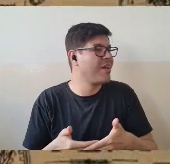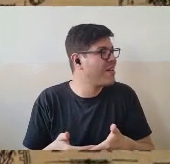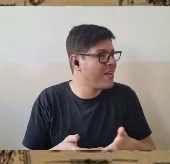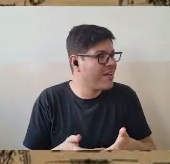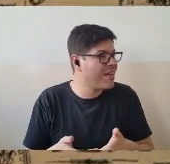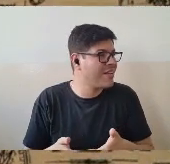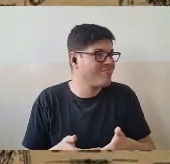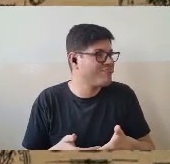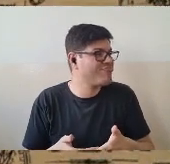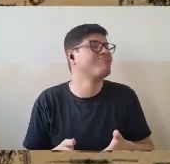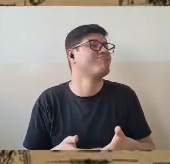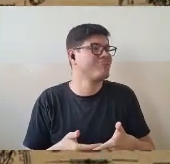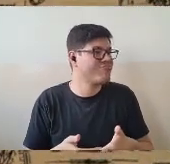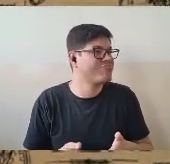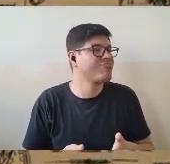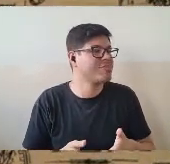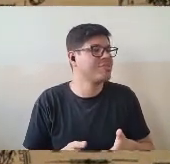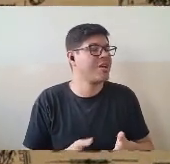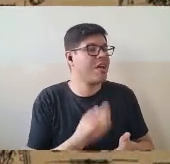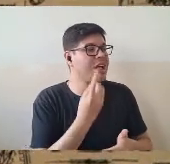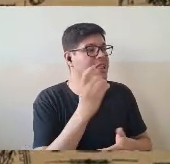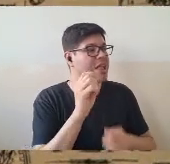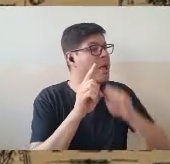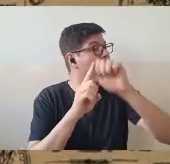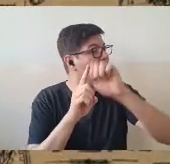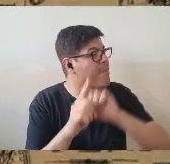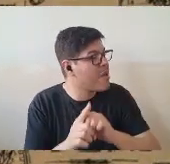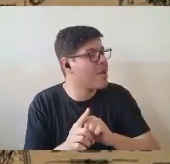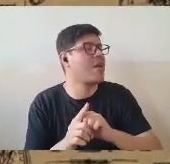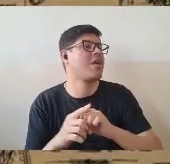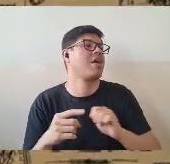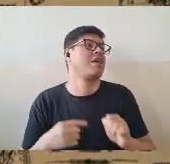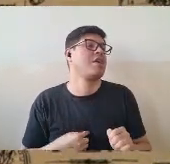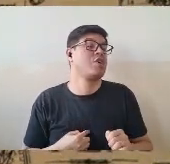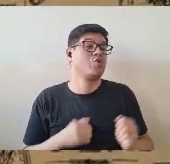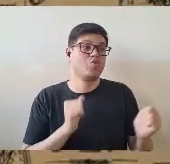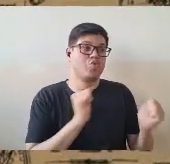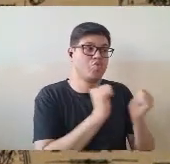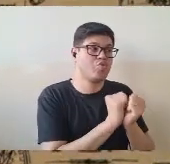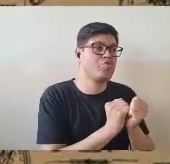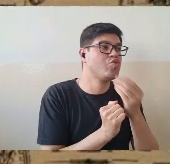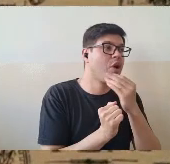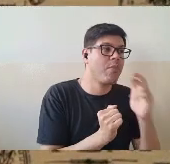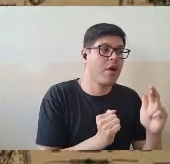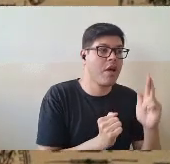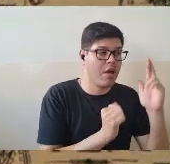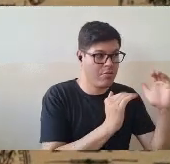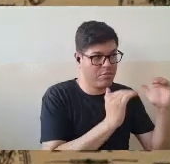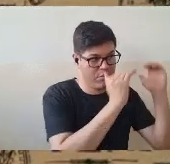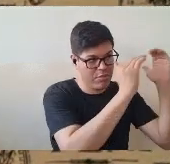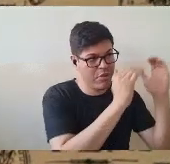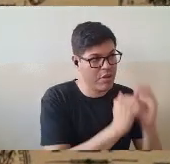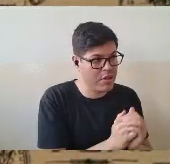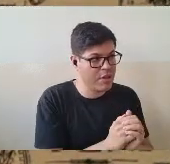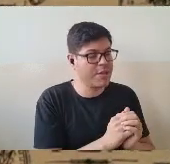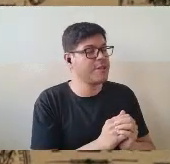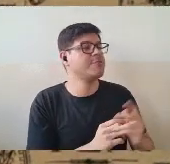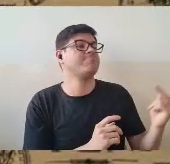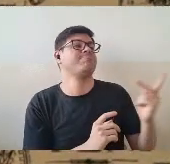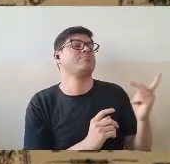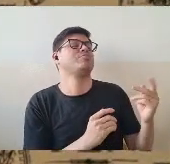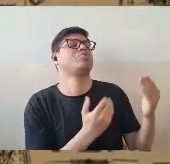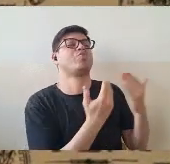o cirurgião pediatra, o Carlos Sanches, à época, Marcelo nem estava aqui nessa época. Marcelo Torrente. Isso,